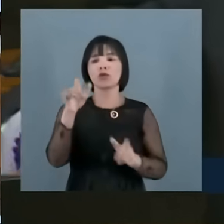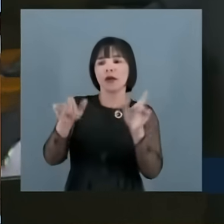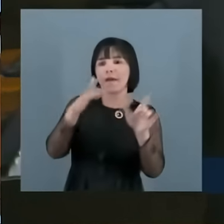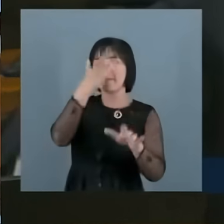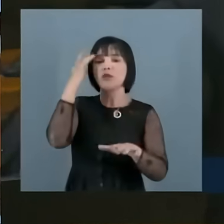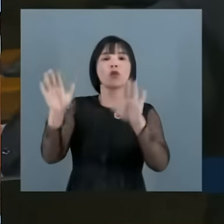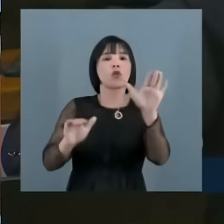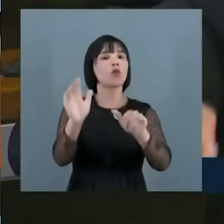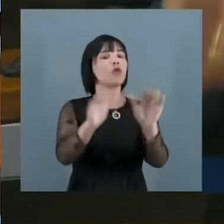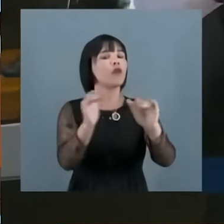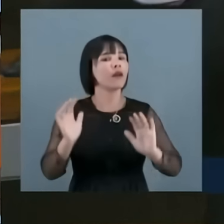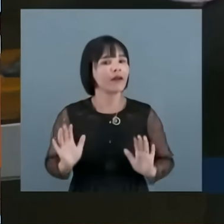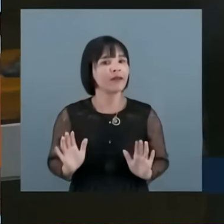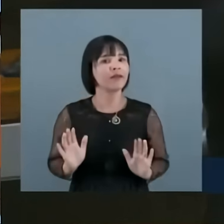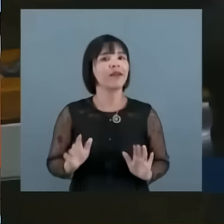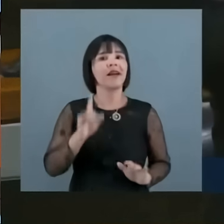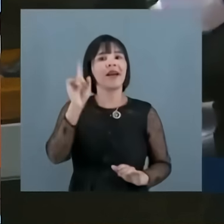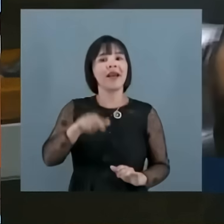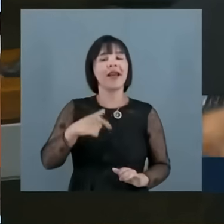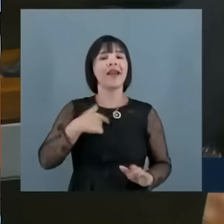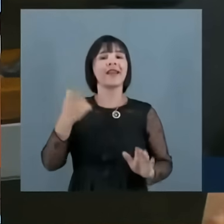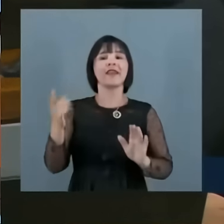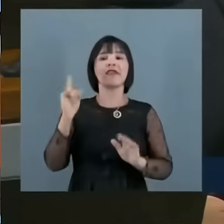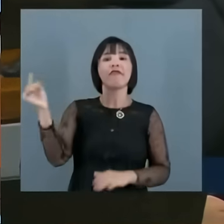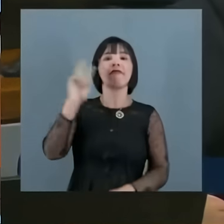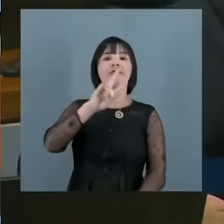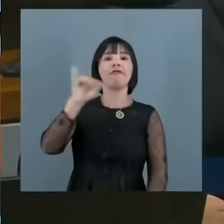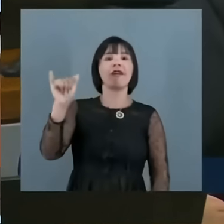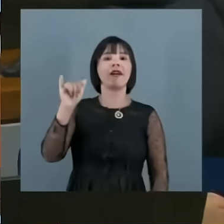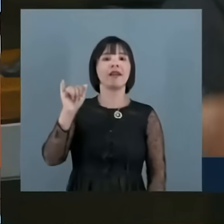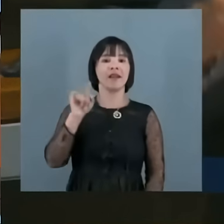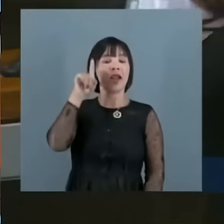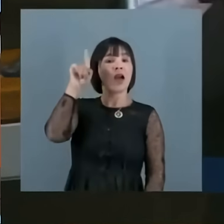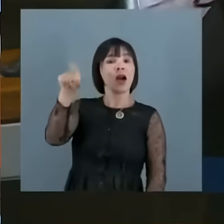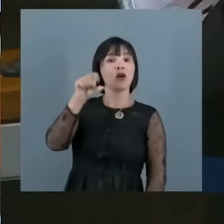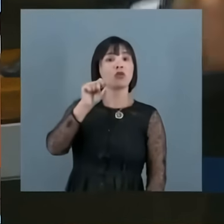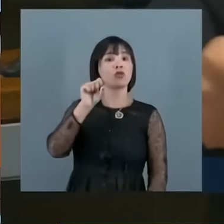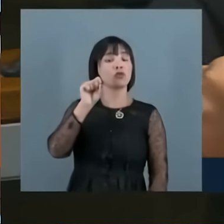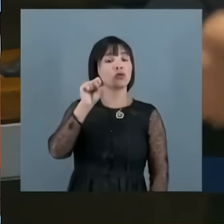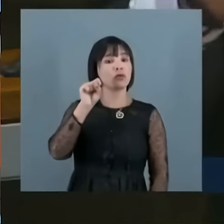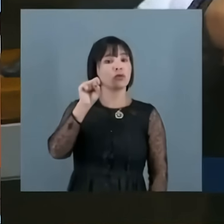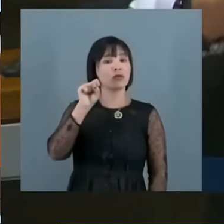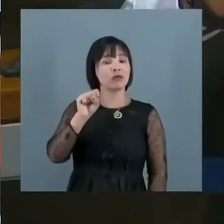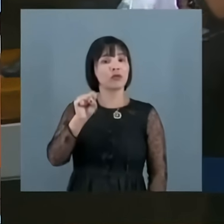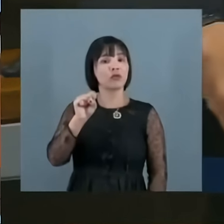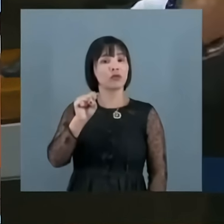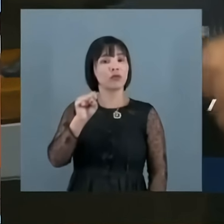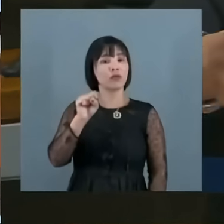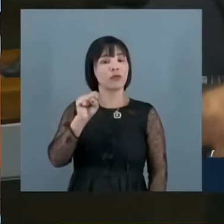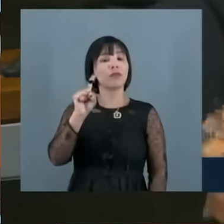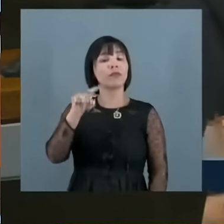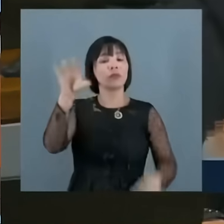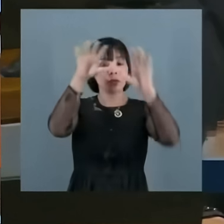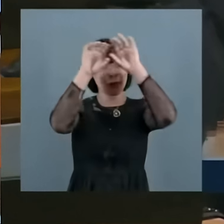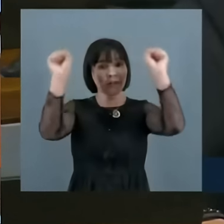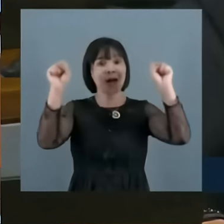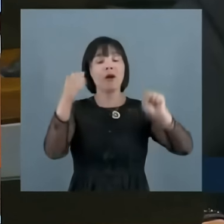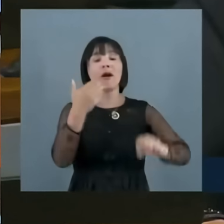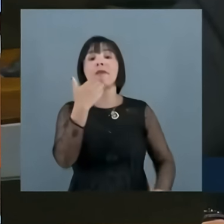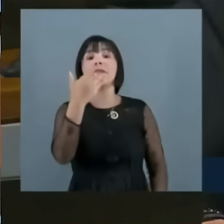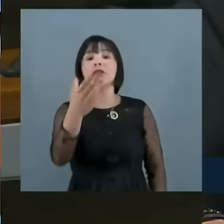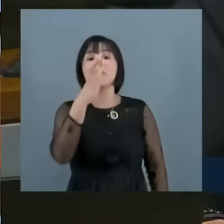está convocado, é que recorre ao Supremo com uma liminar pedindo o direito de ficar